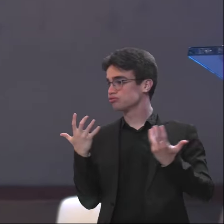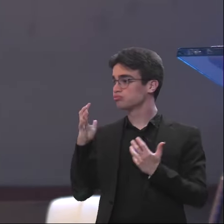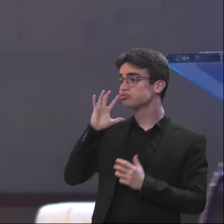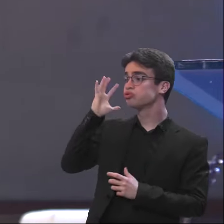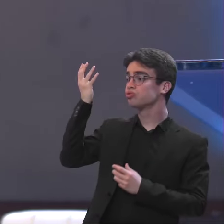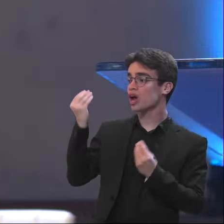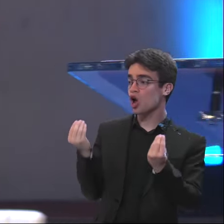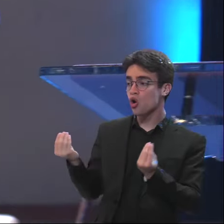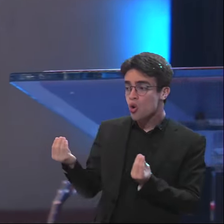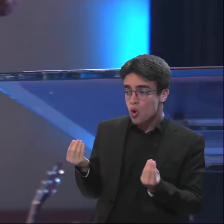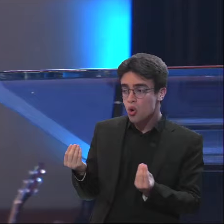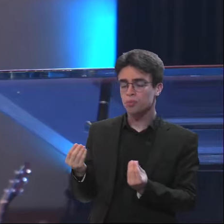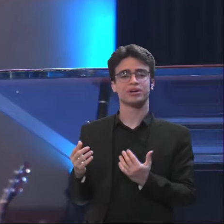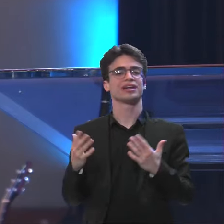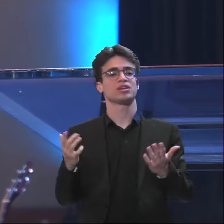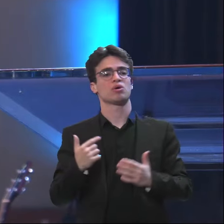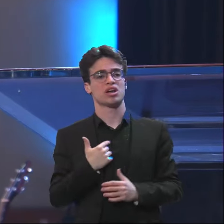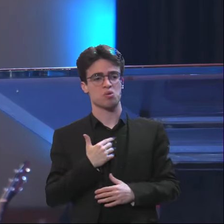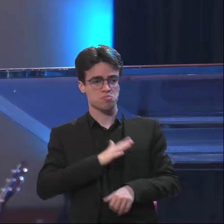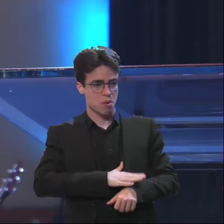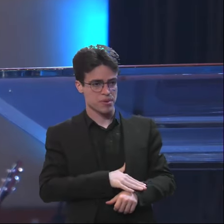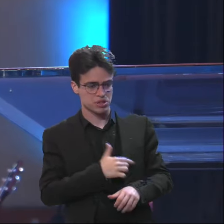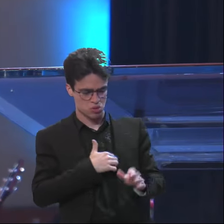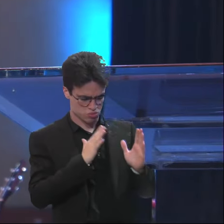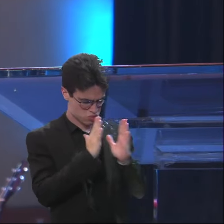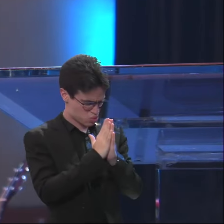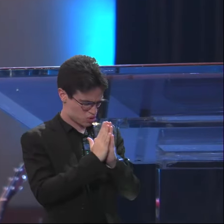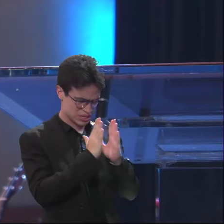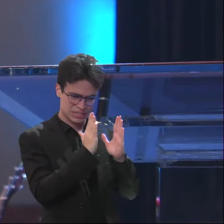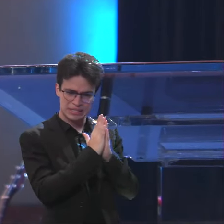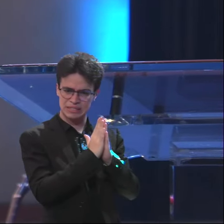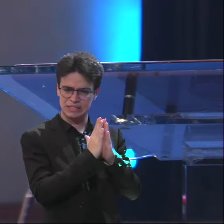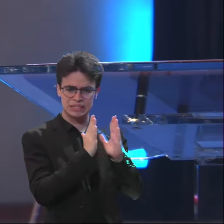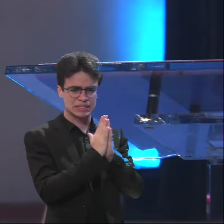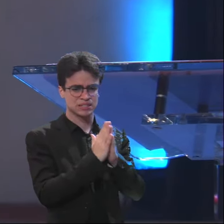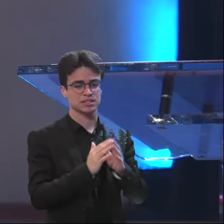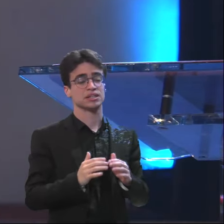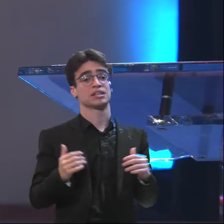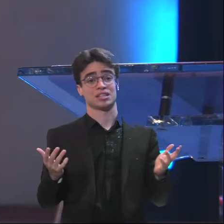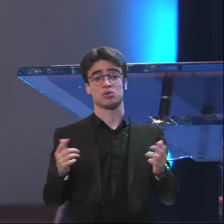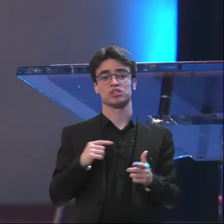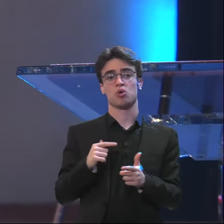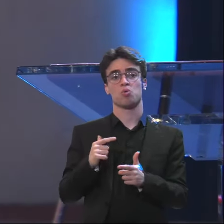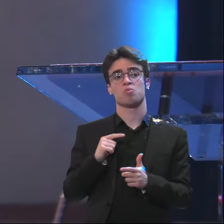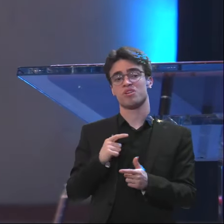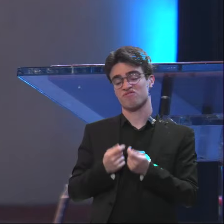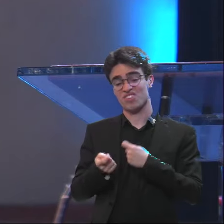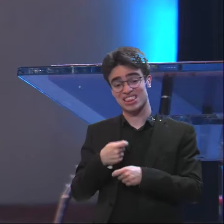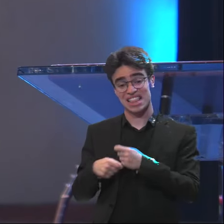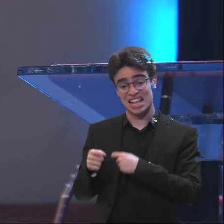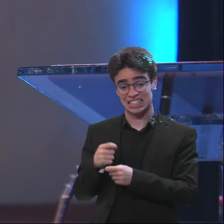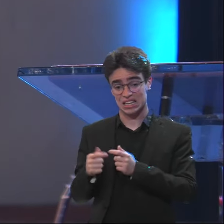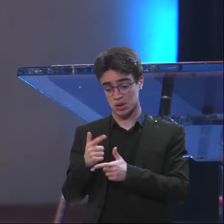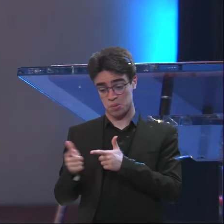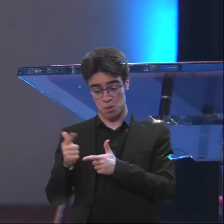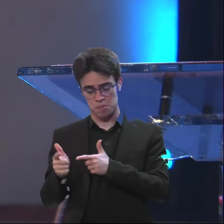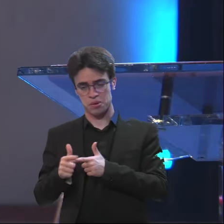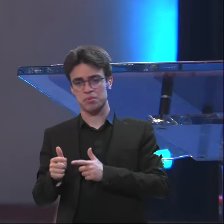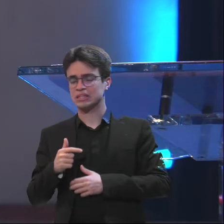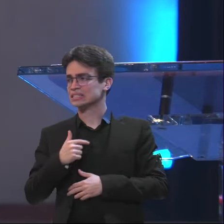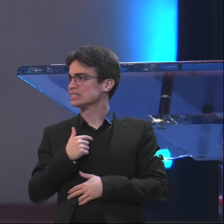E enquanto eu orava, olha, era um problema financeiro e eu confesso que eu pensei